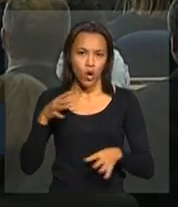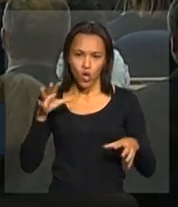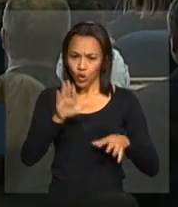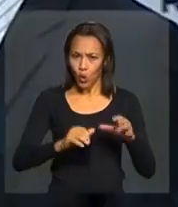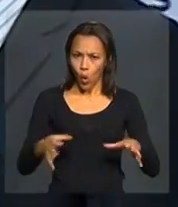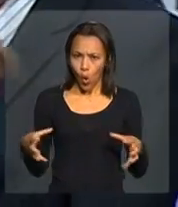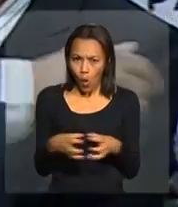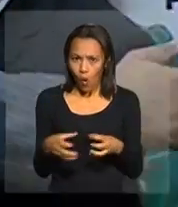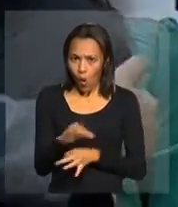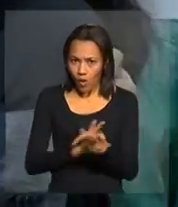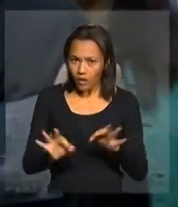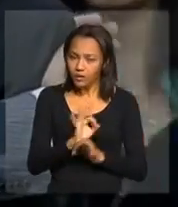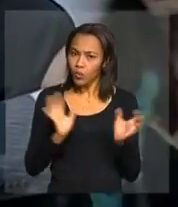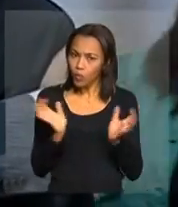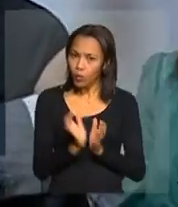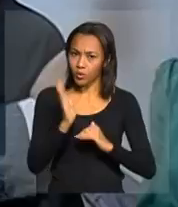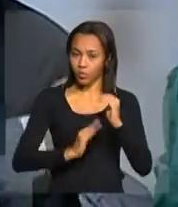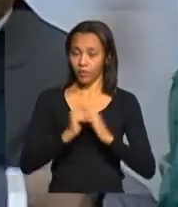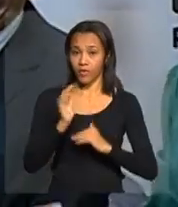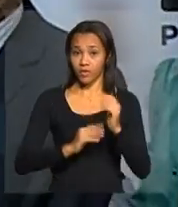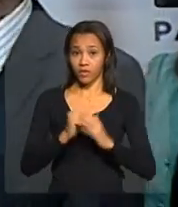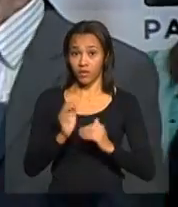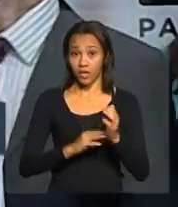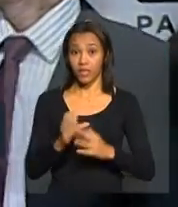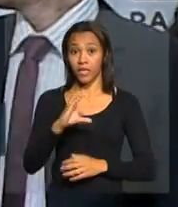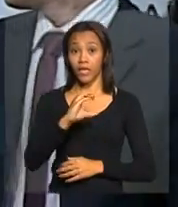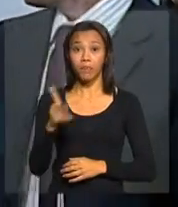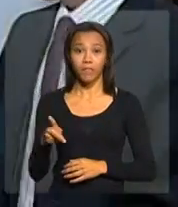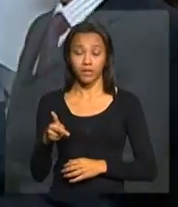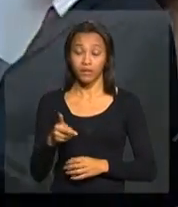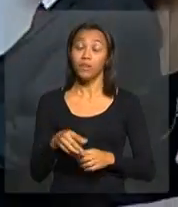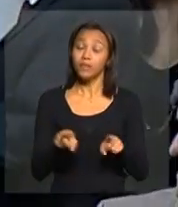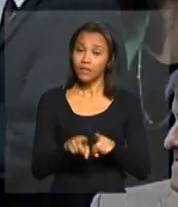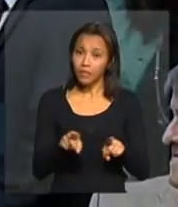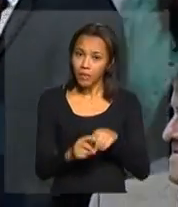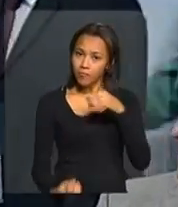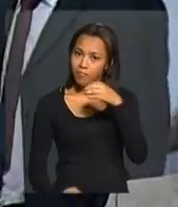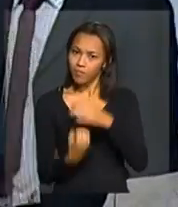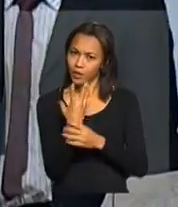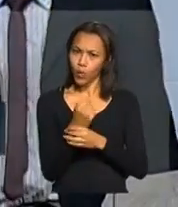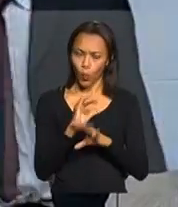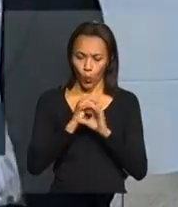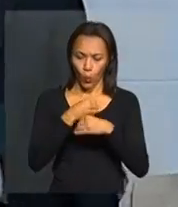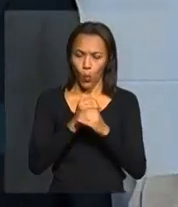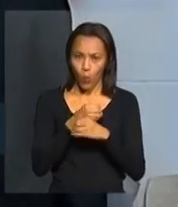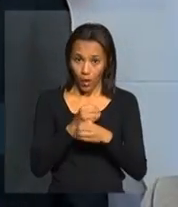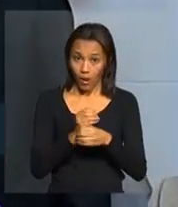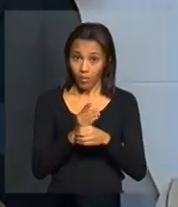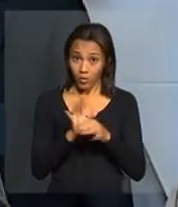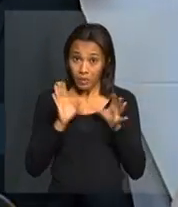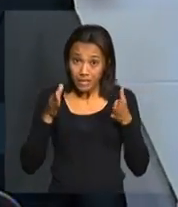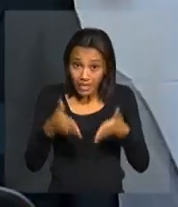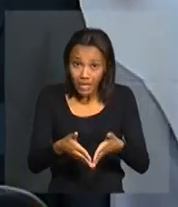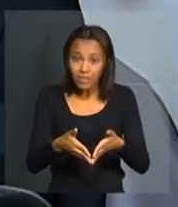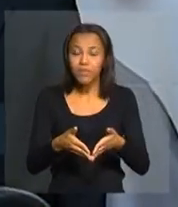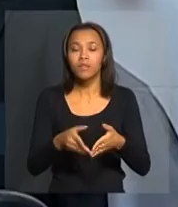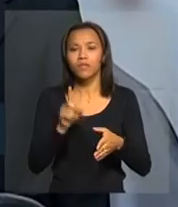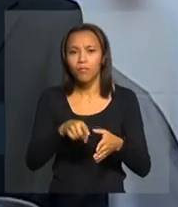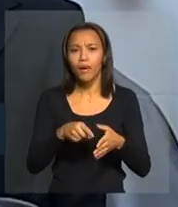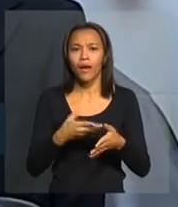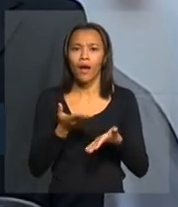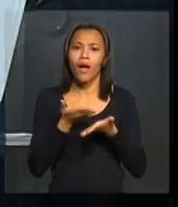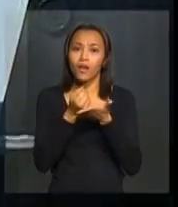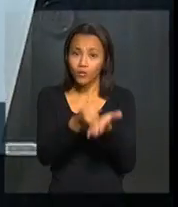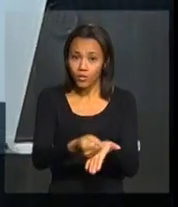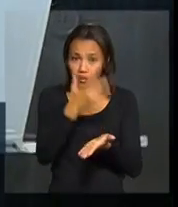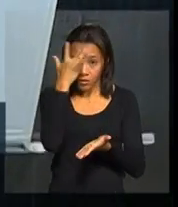de transplante de rim na cidade de Campina Grande e implantou um laboratório especializado no atendimento dos